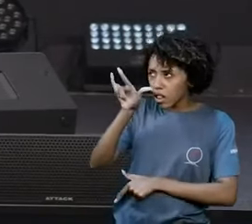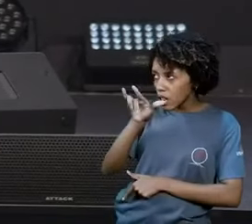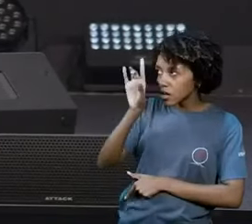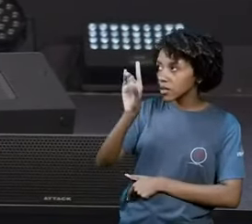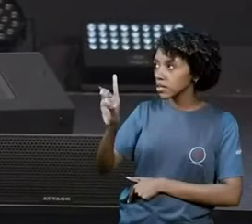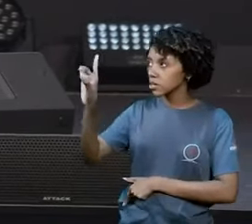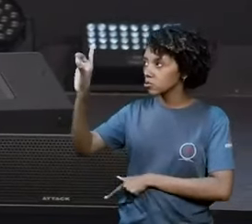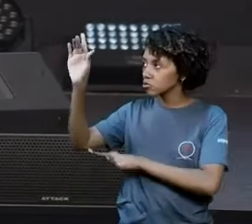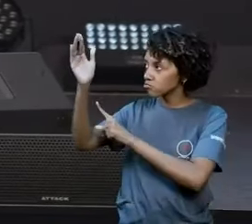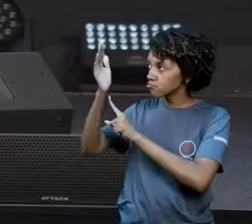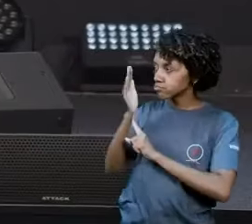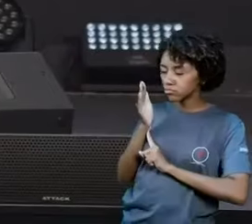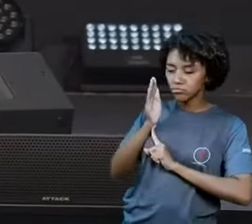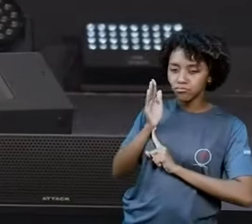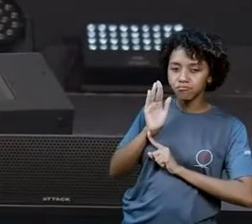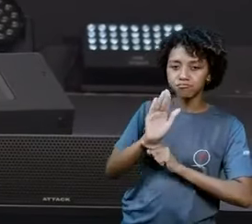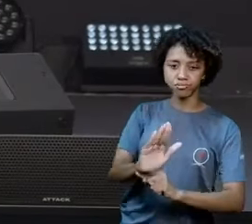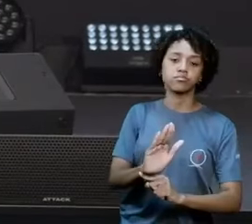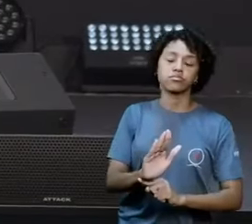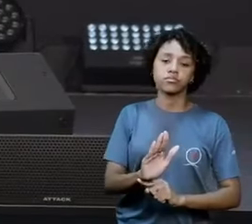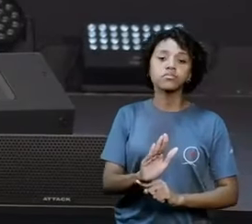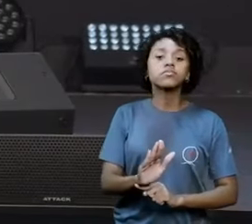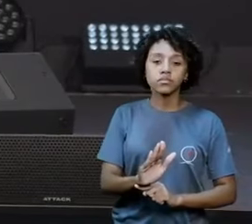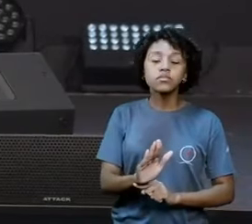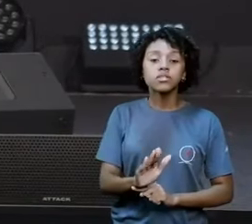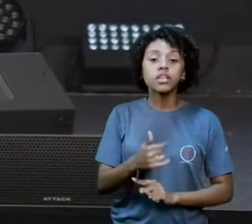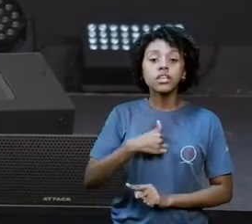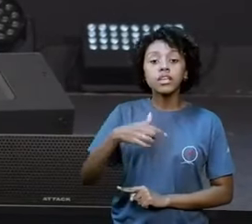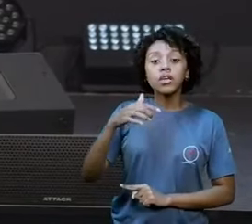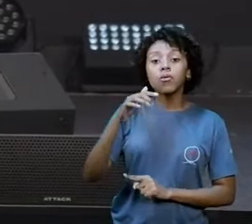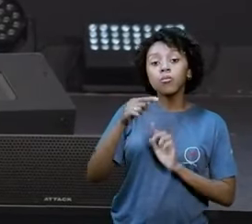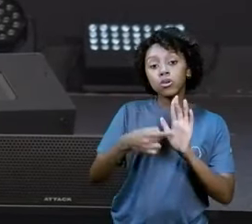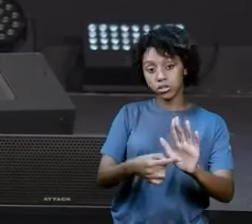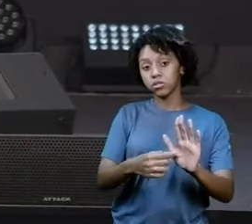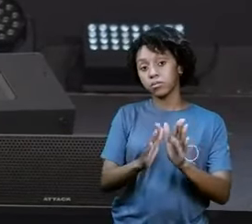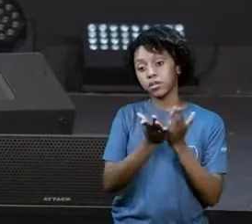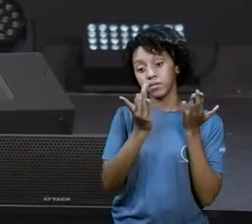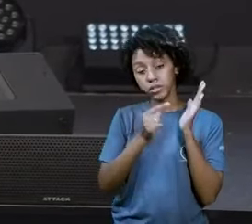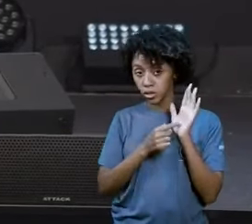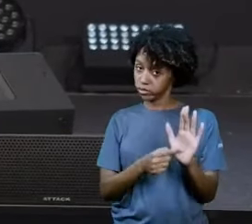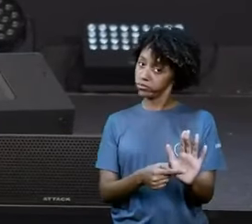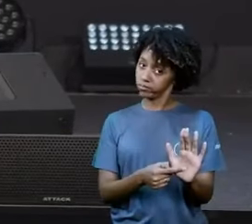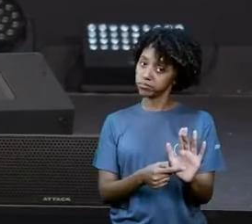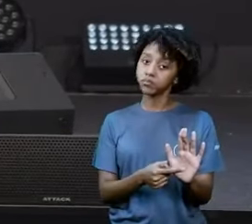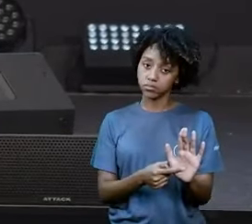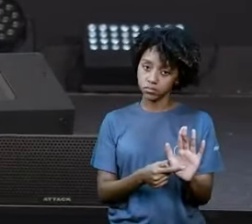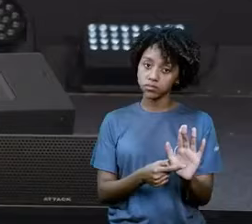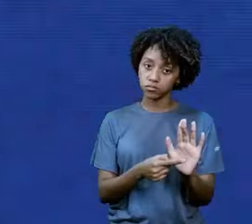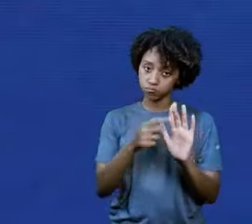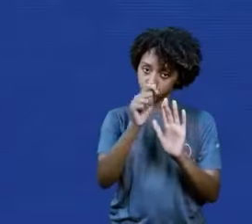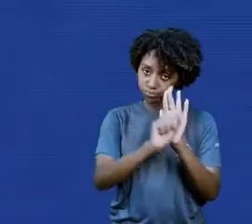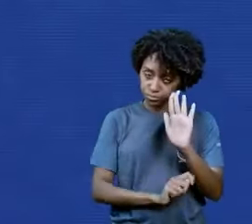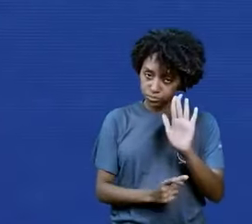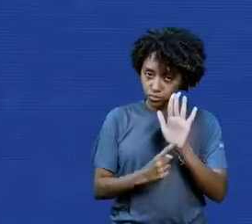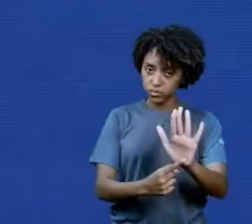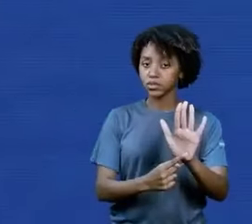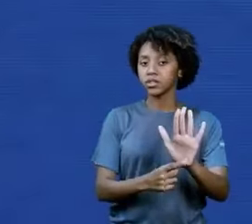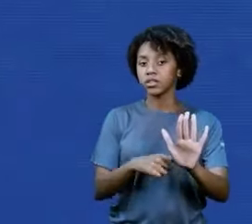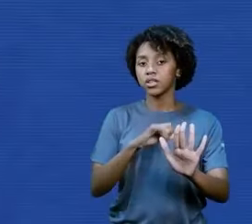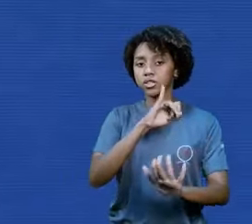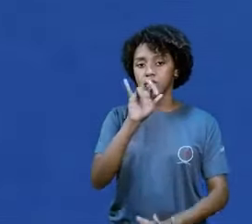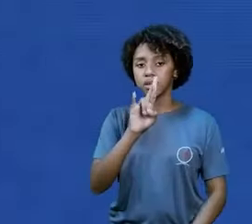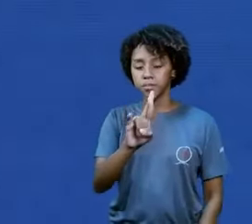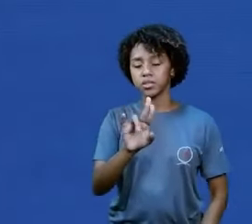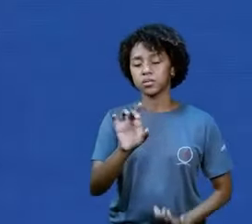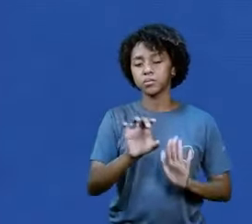seu favor e eu tô te mostrando alguma coisa da Bíblia ó Jeremias 29